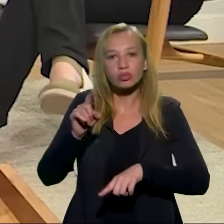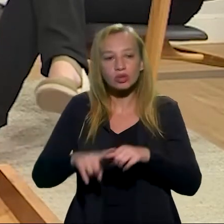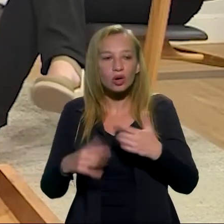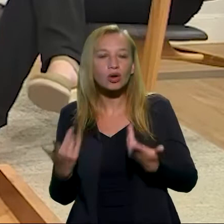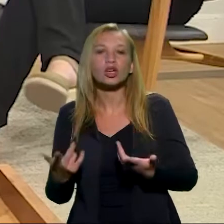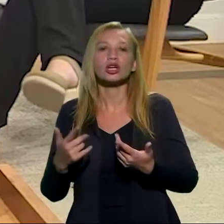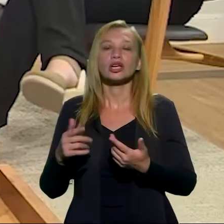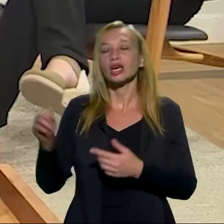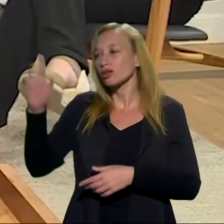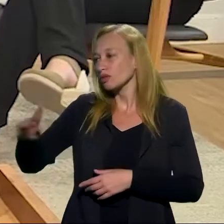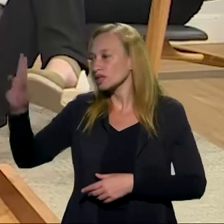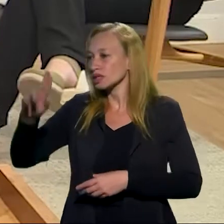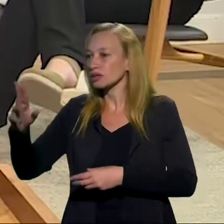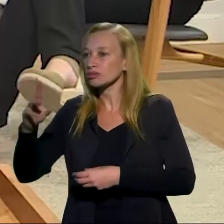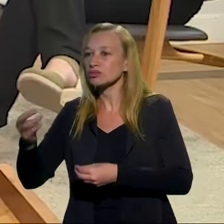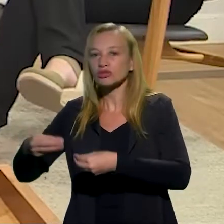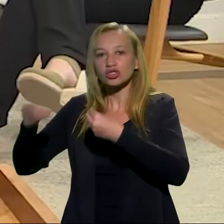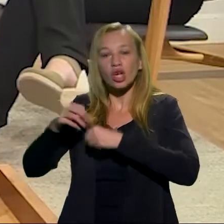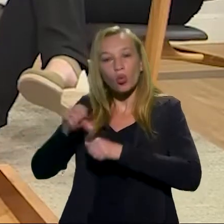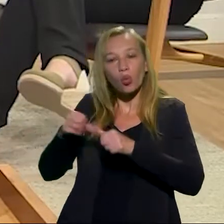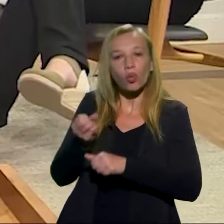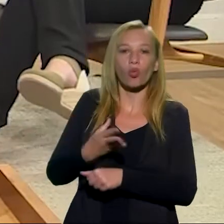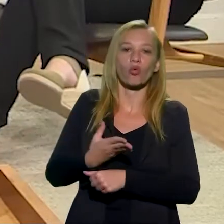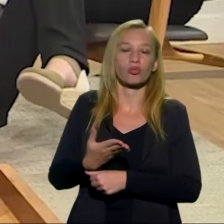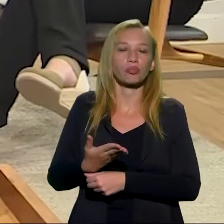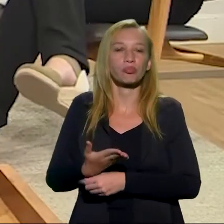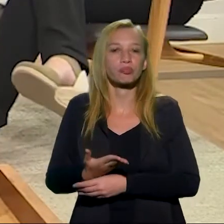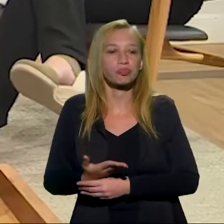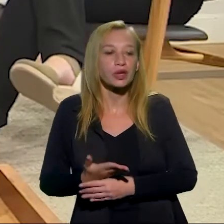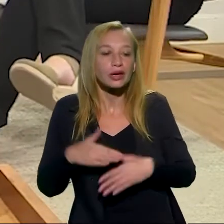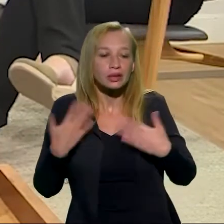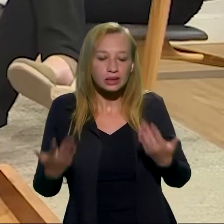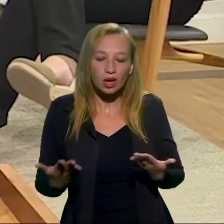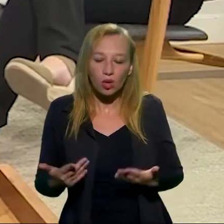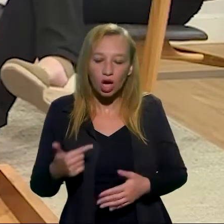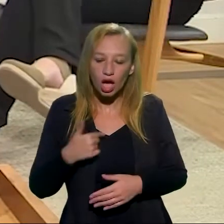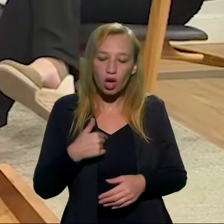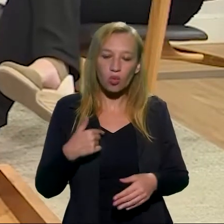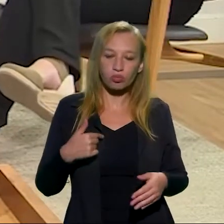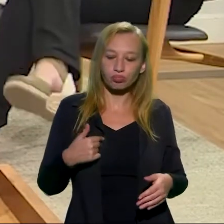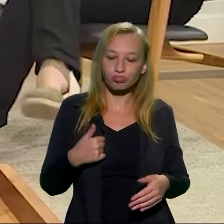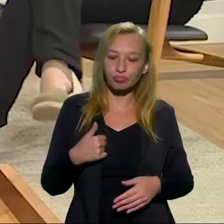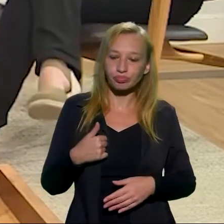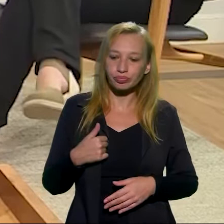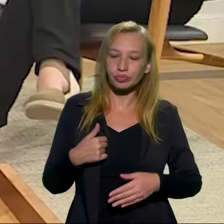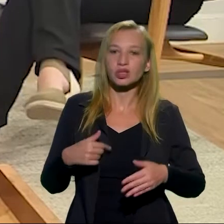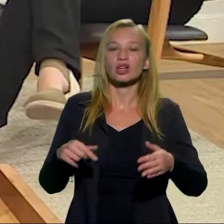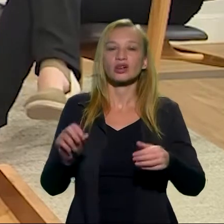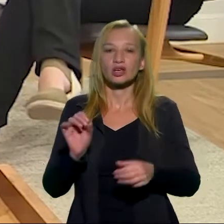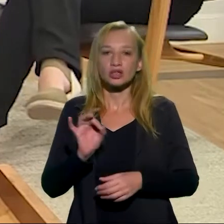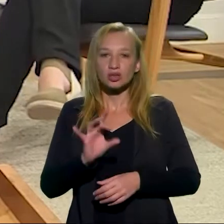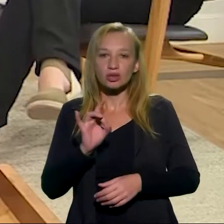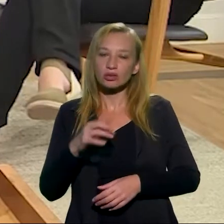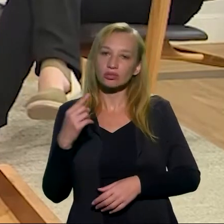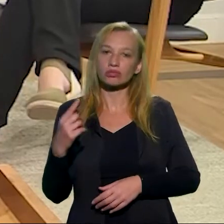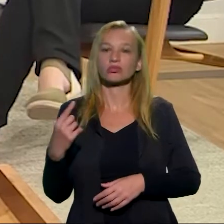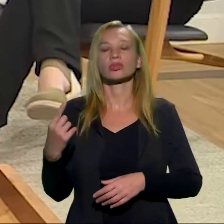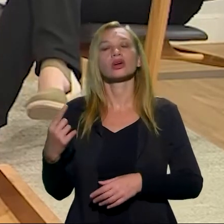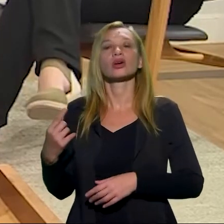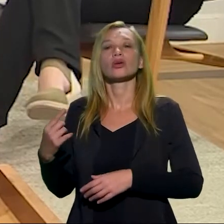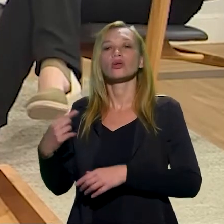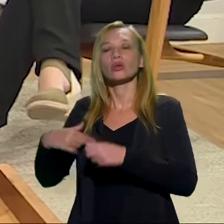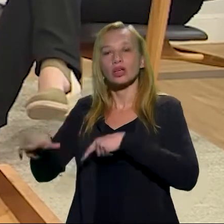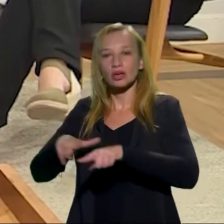e a universidade pode nos trazer o processo de inovação. Então, eu fiz individualmente